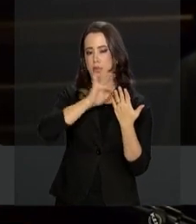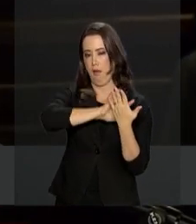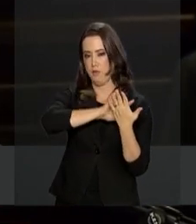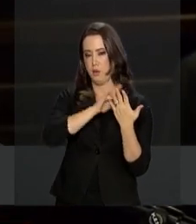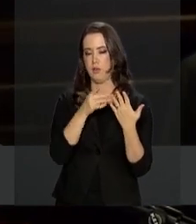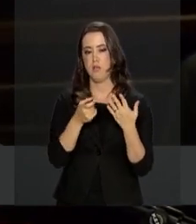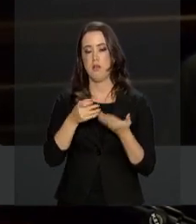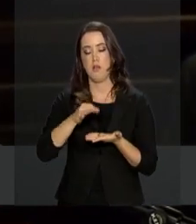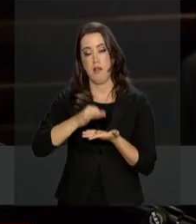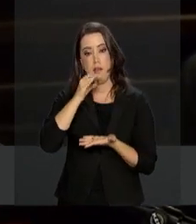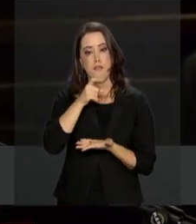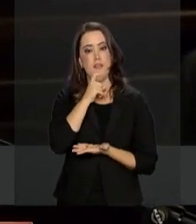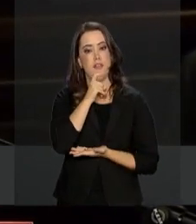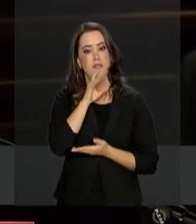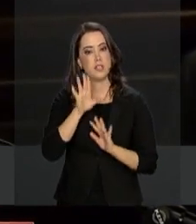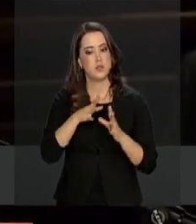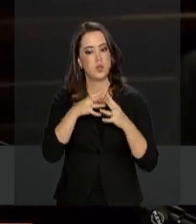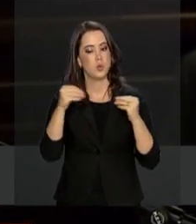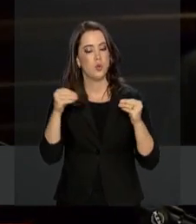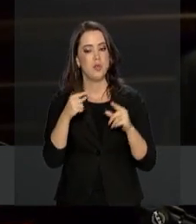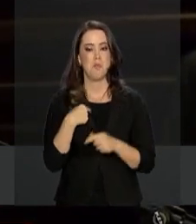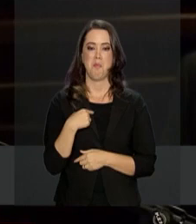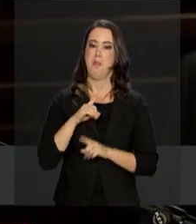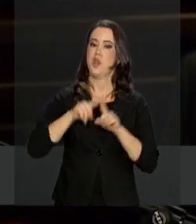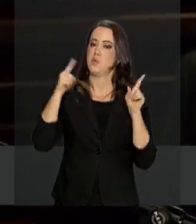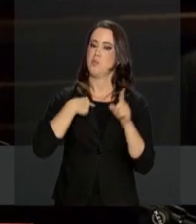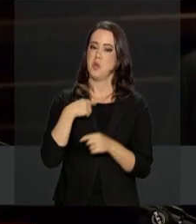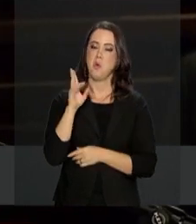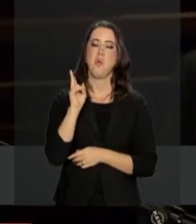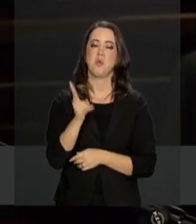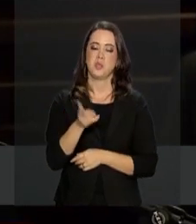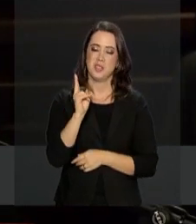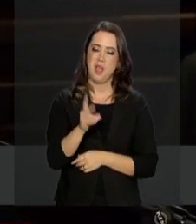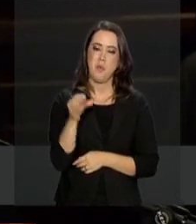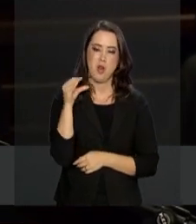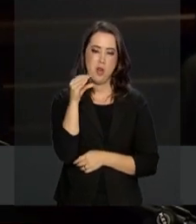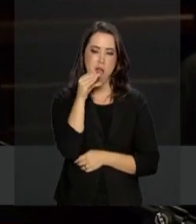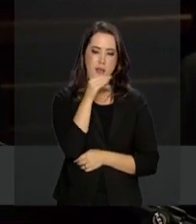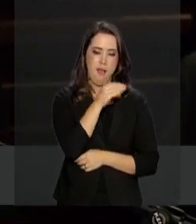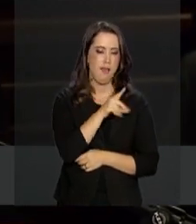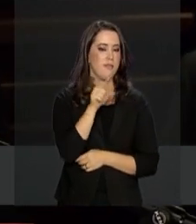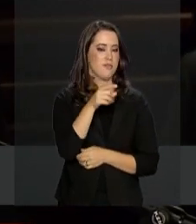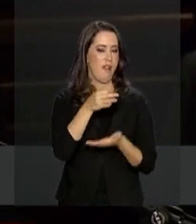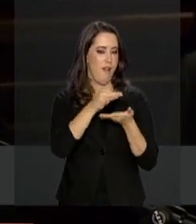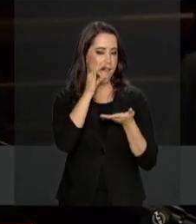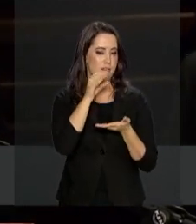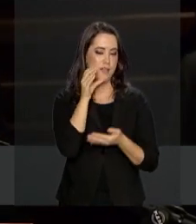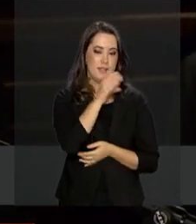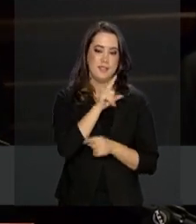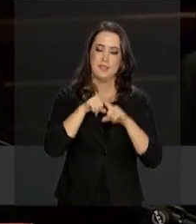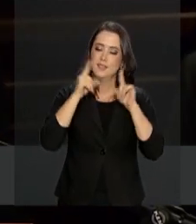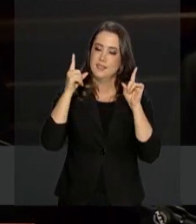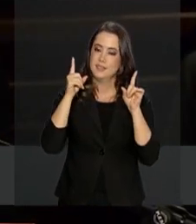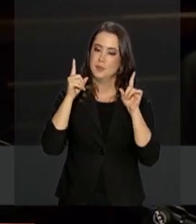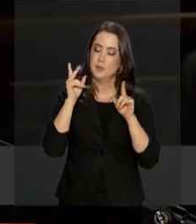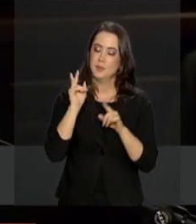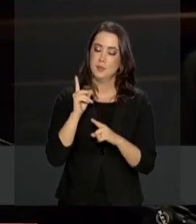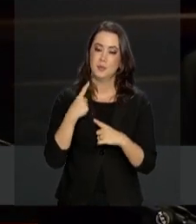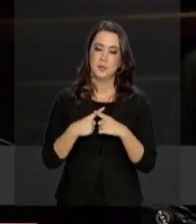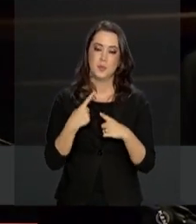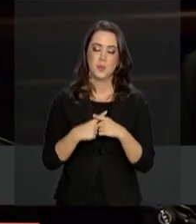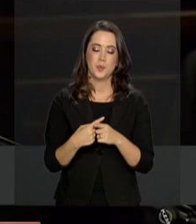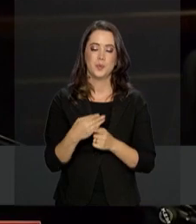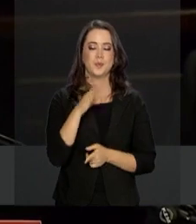vocês o meu café continua quente e continua quente precisamente precisamente porque há um